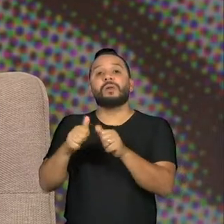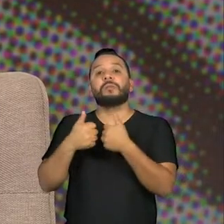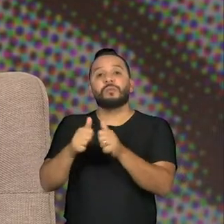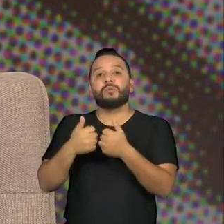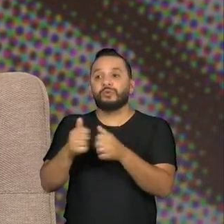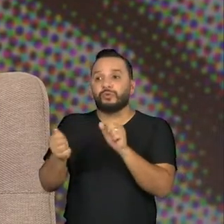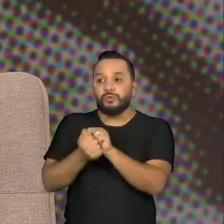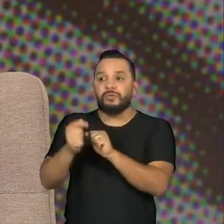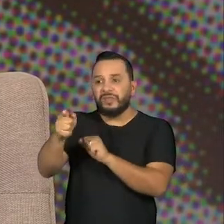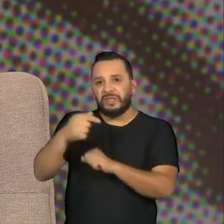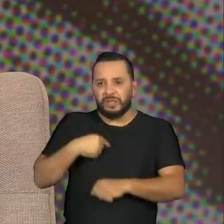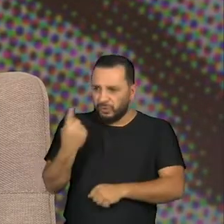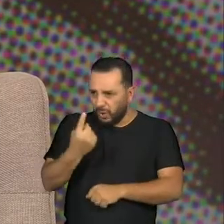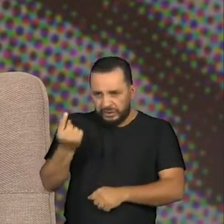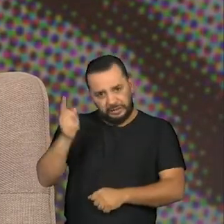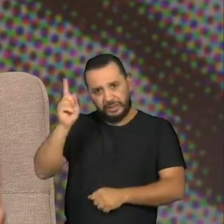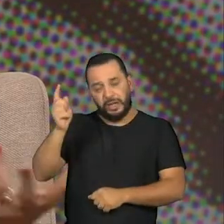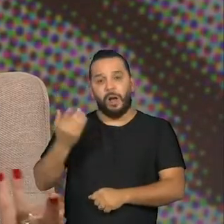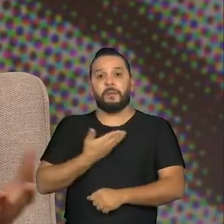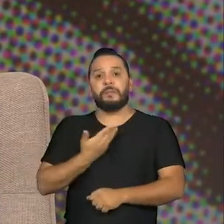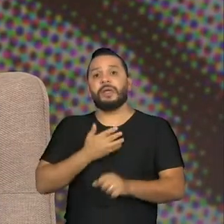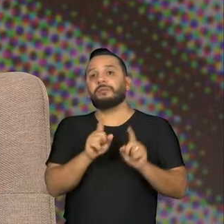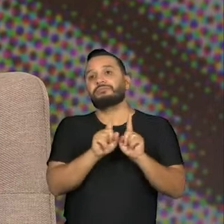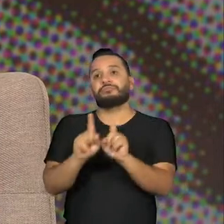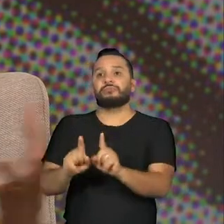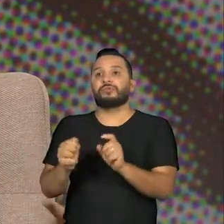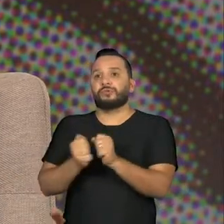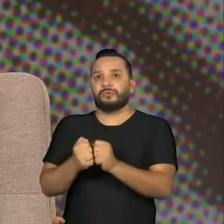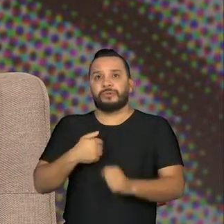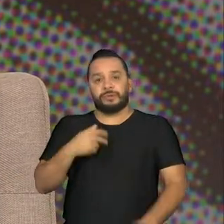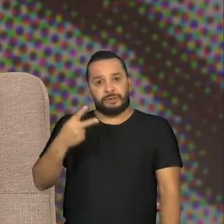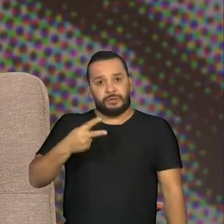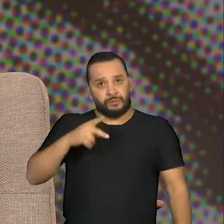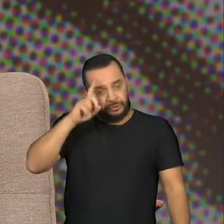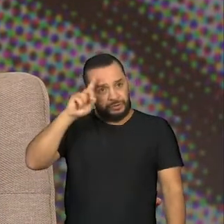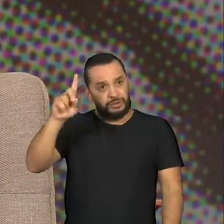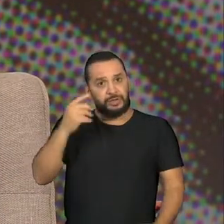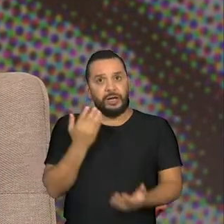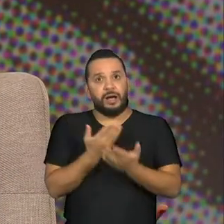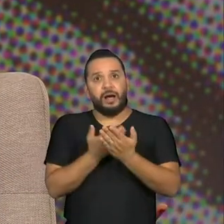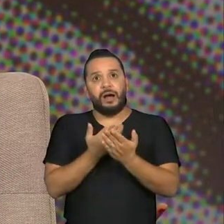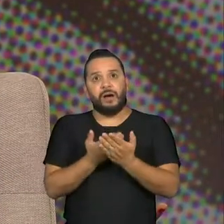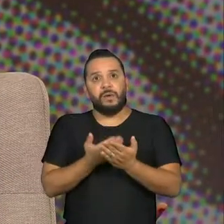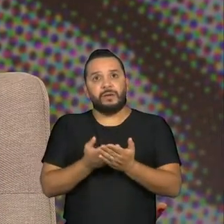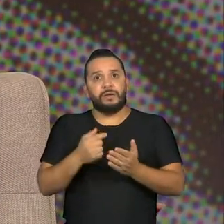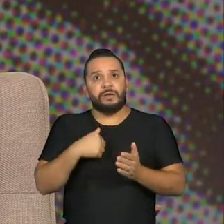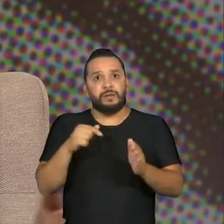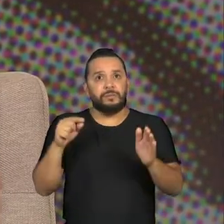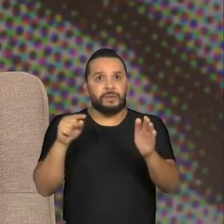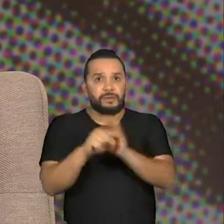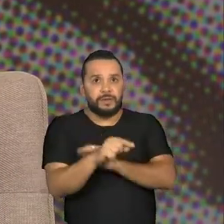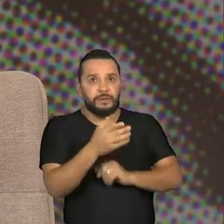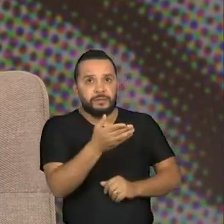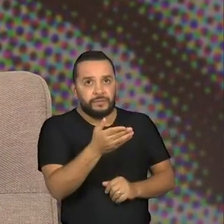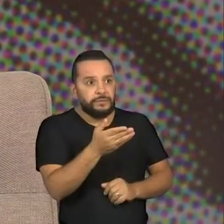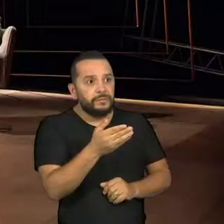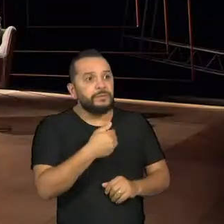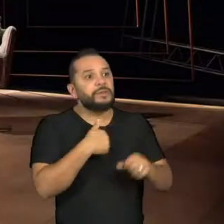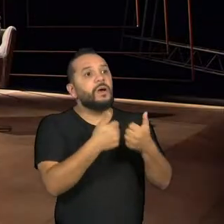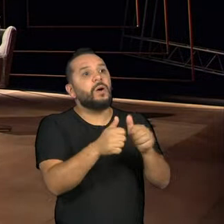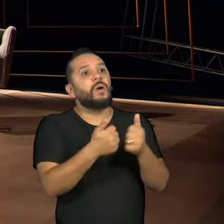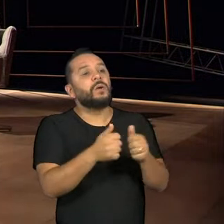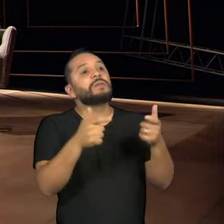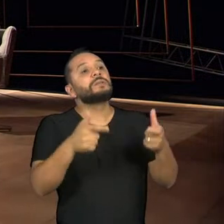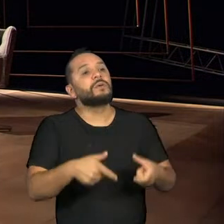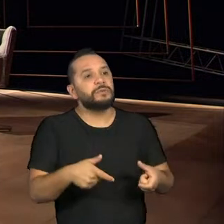Brasil. E aí, no meu segundo dia de aula, eu passei o segundo dia de aula na Martins Pena perguntando, você pega ônibus